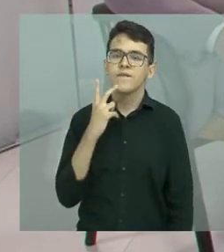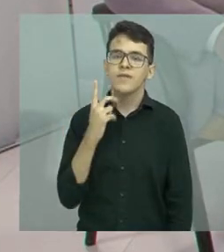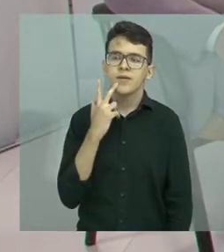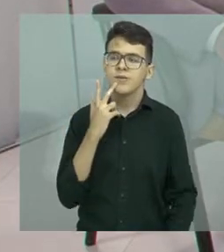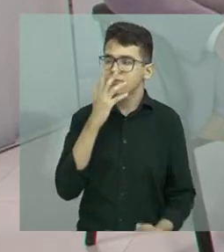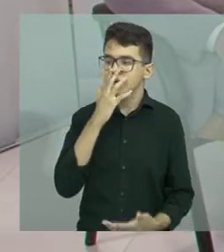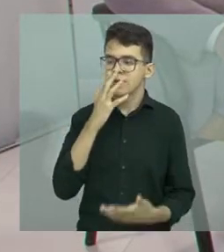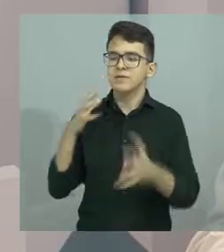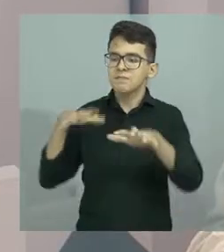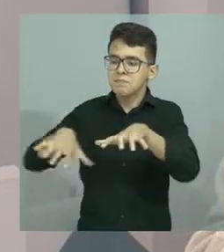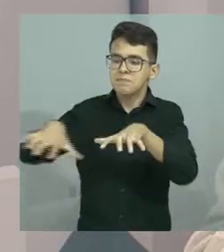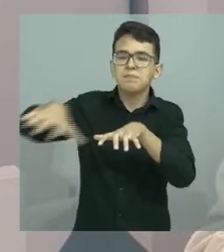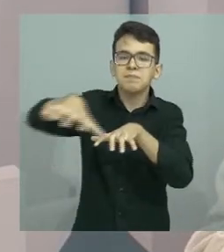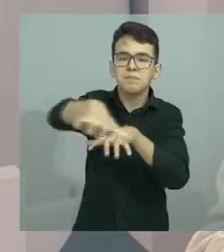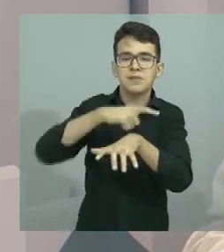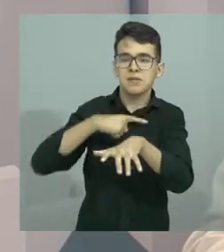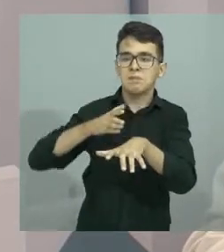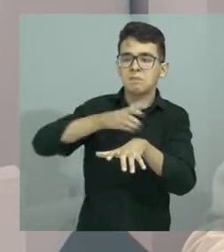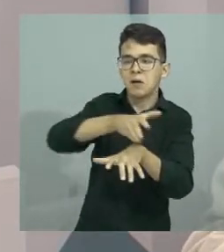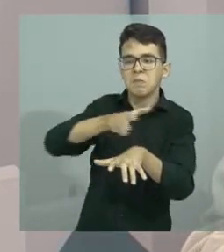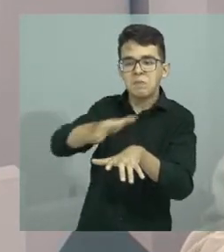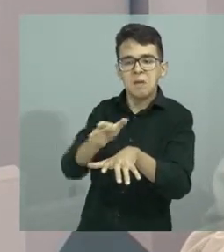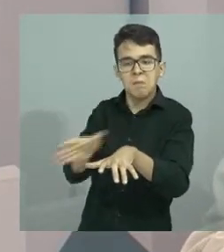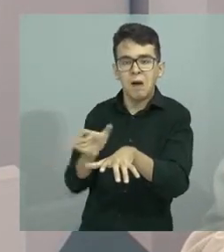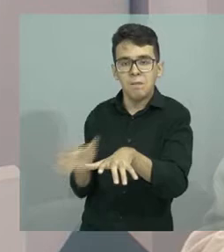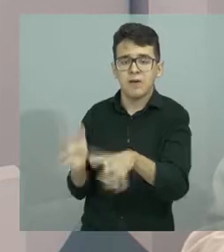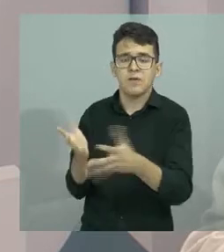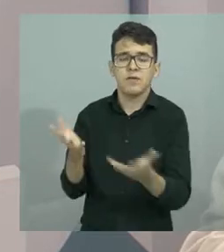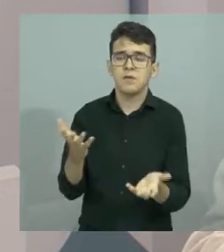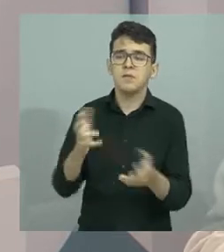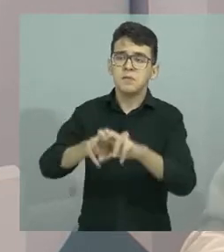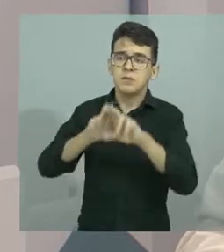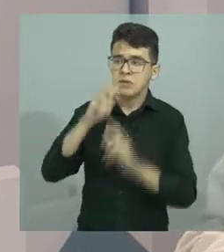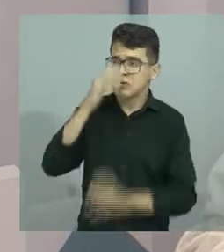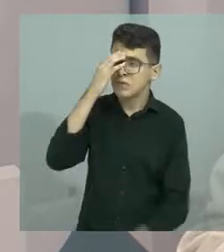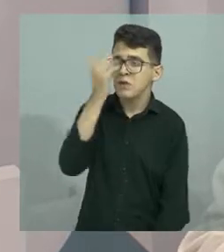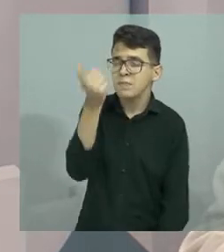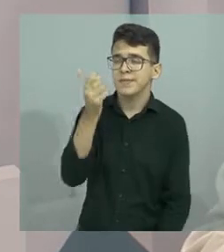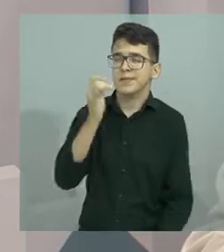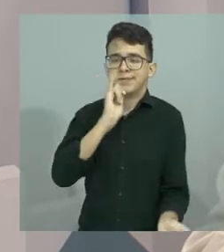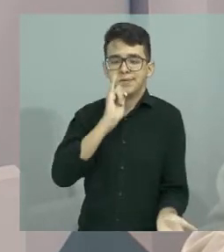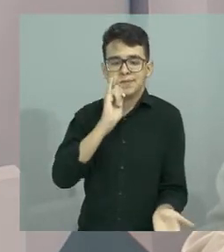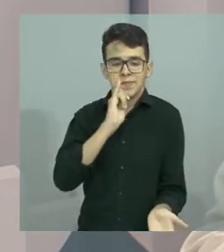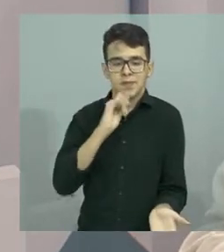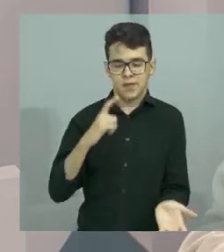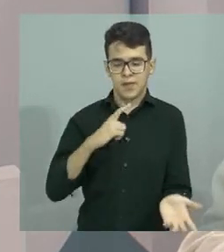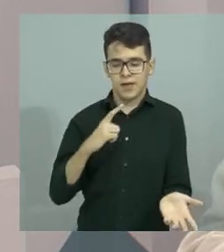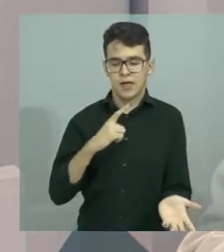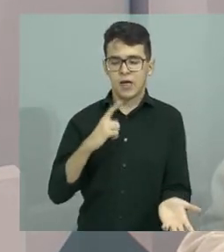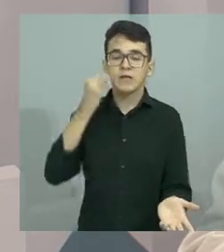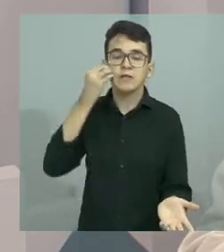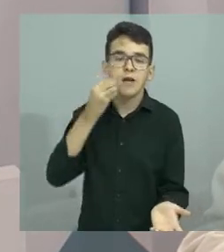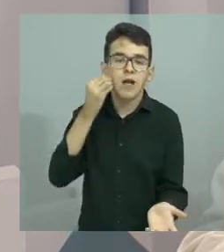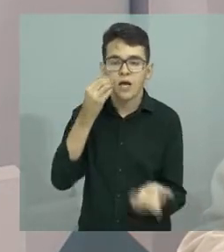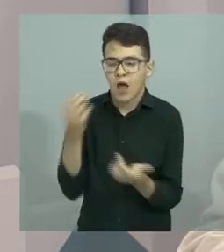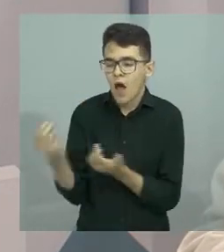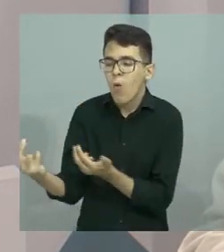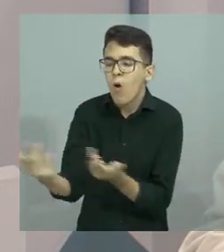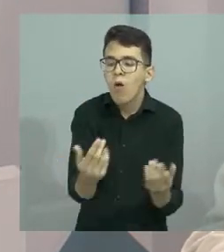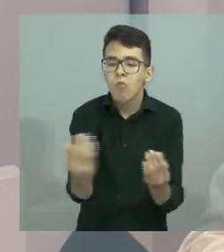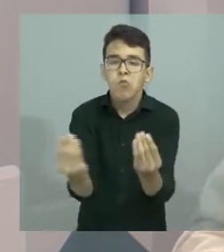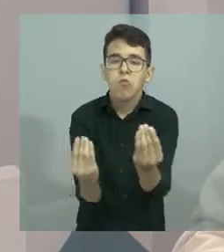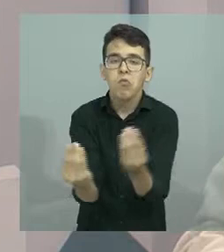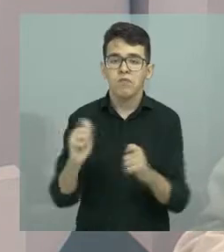há problemas comuns, há questões que são comuns e que precisariam de uma equação